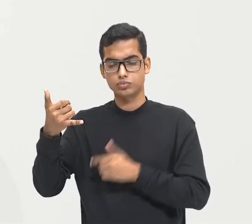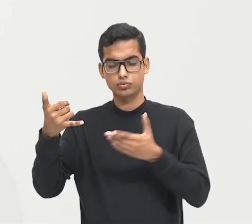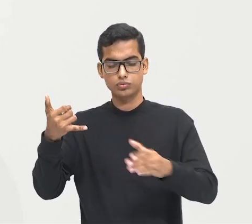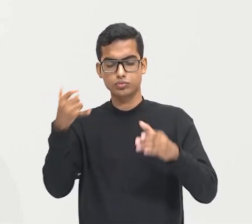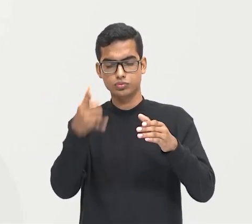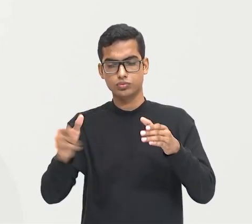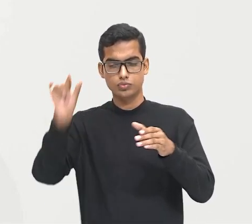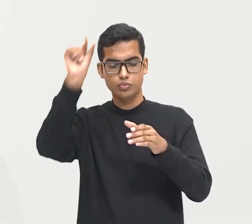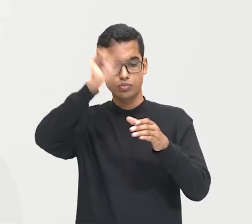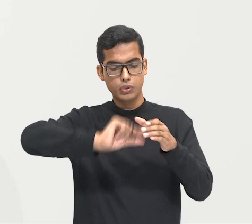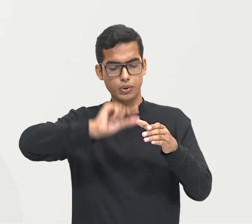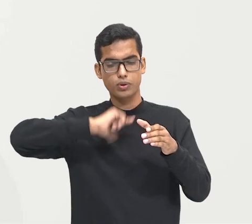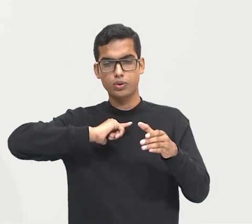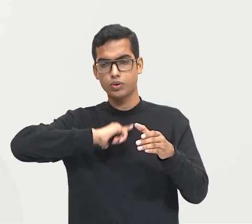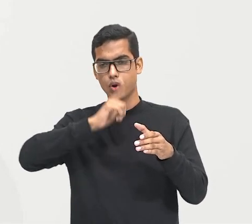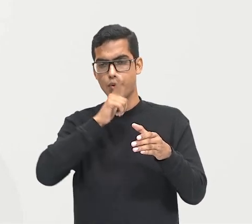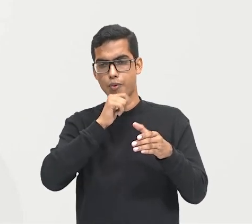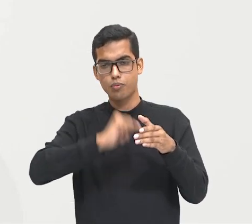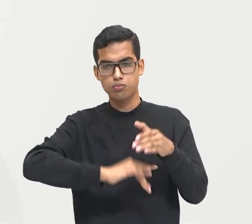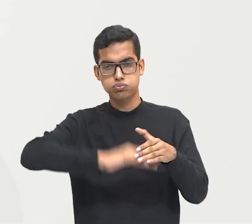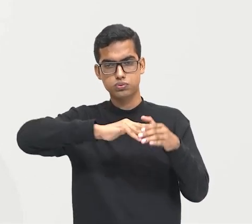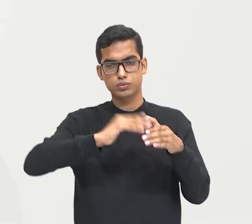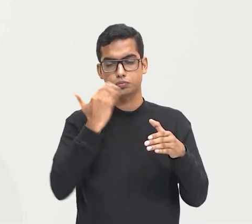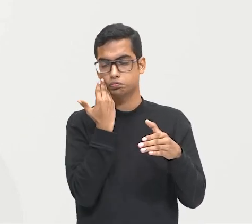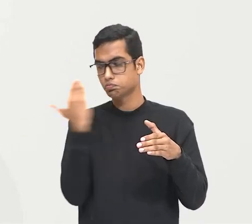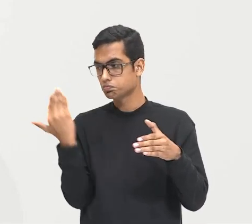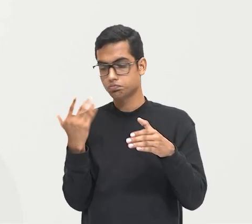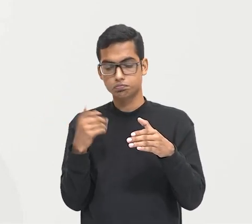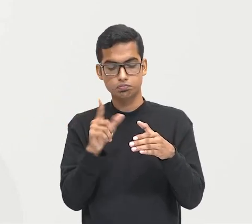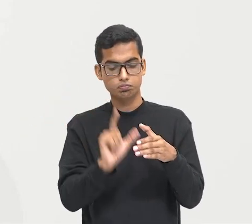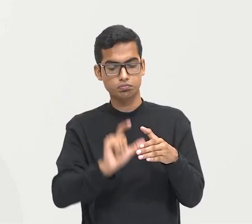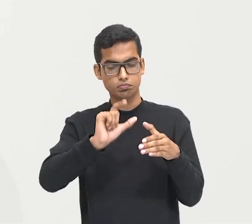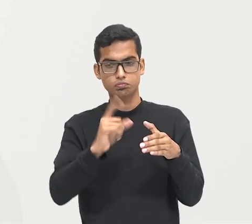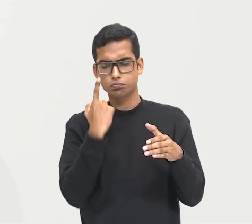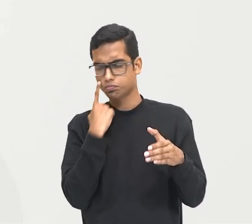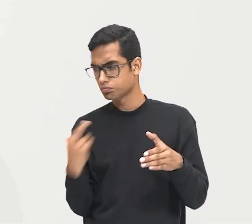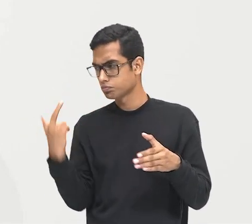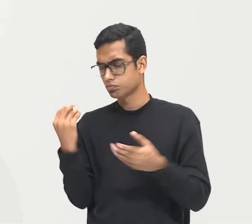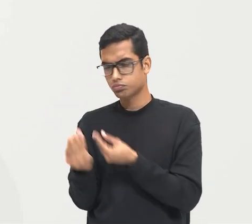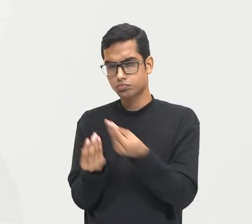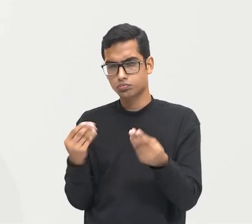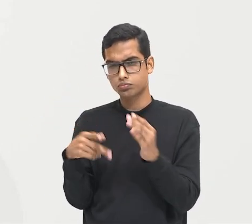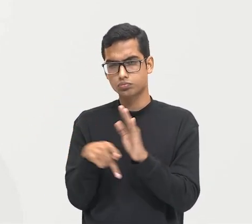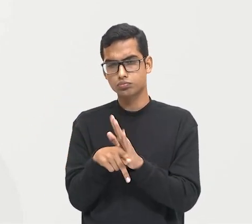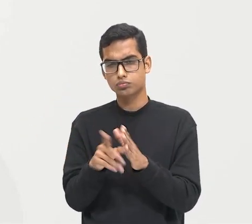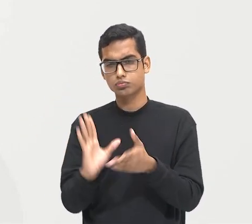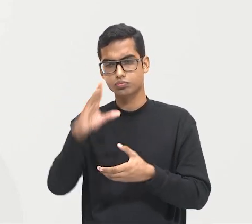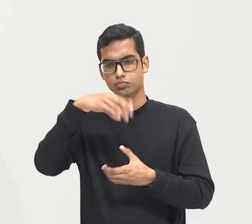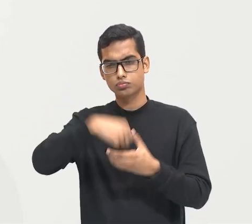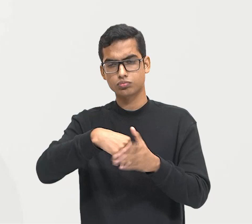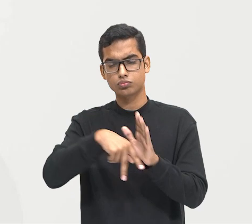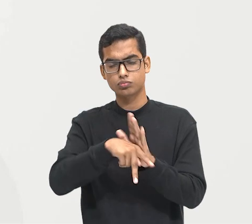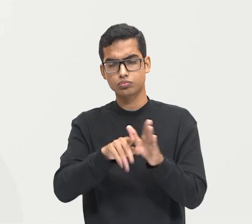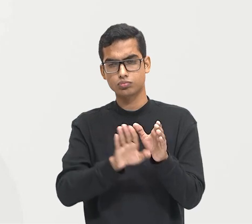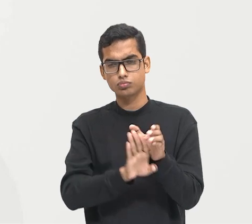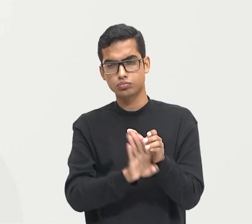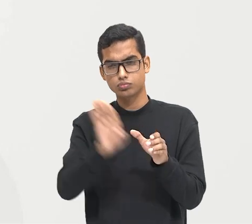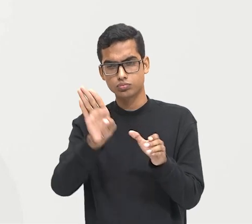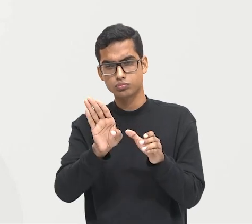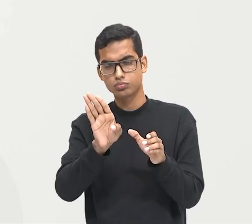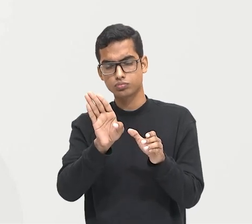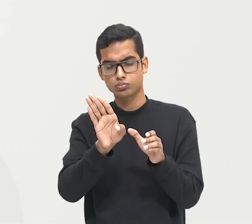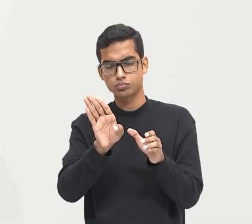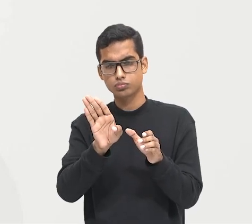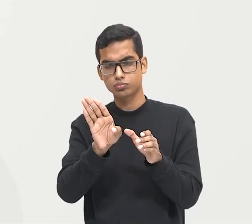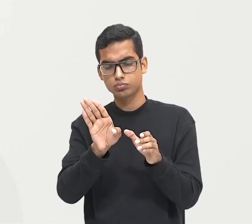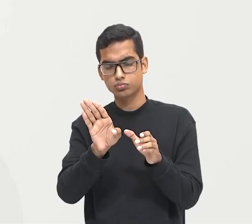ele não está quebrado, ele está inteirinho ali num copo com água. E observa, né, que a parte que está para dentro parece que ela está numa direção e a parte que